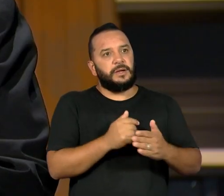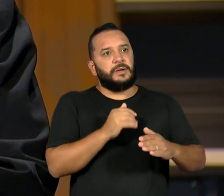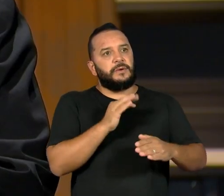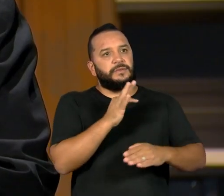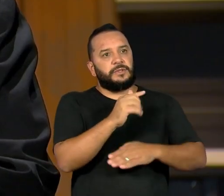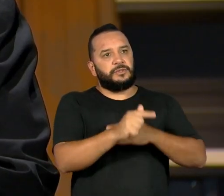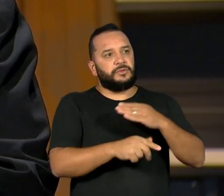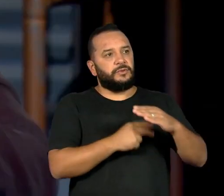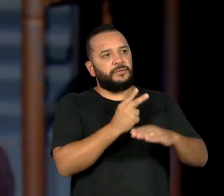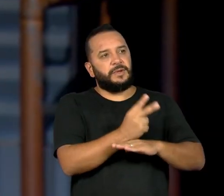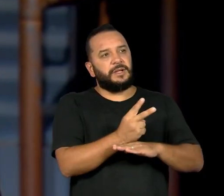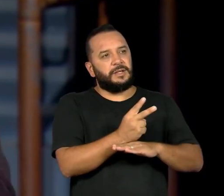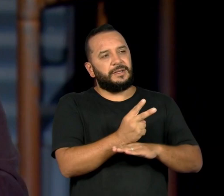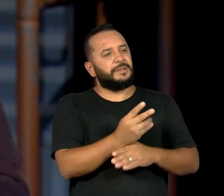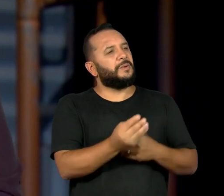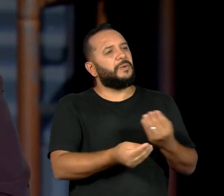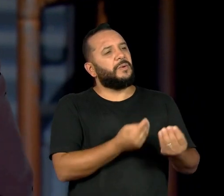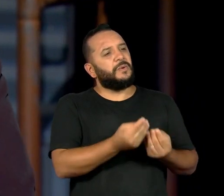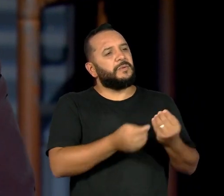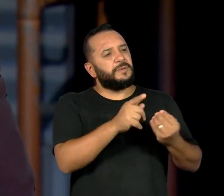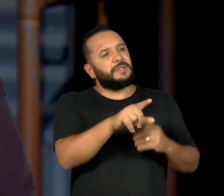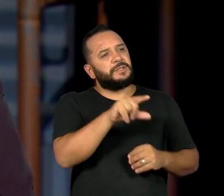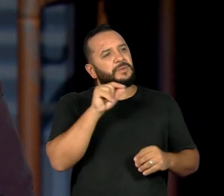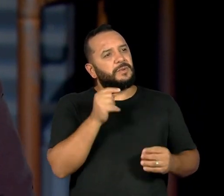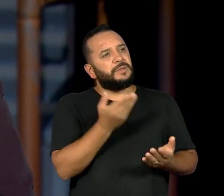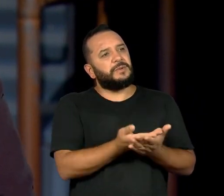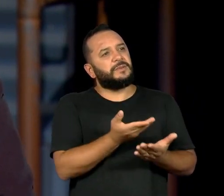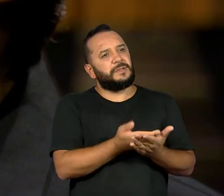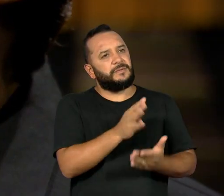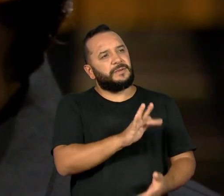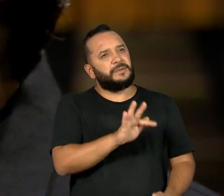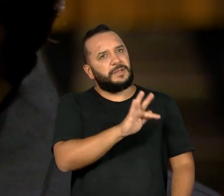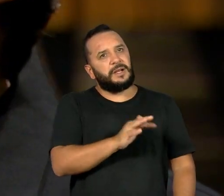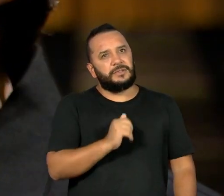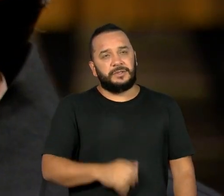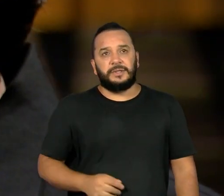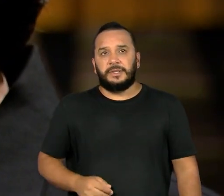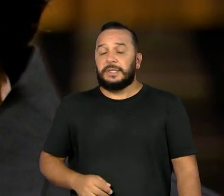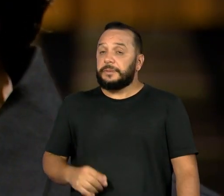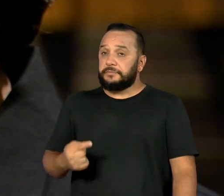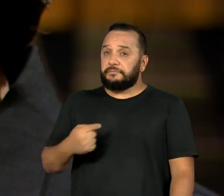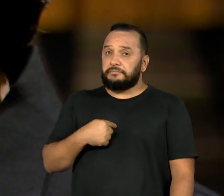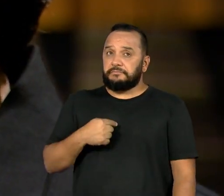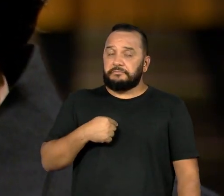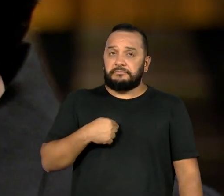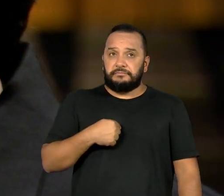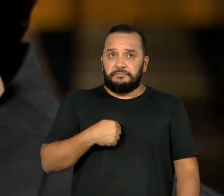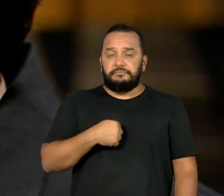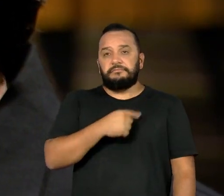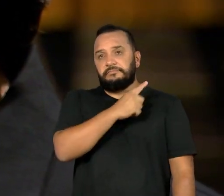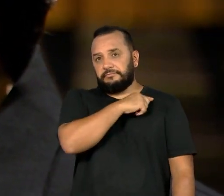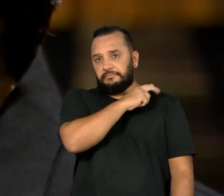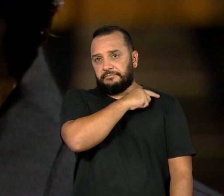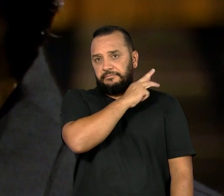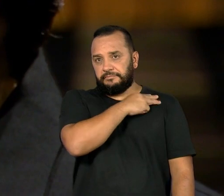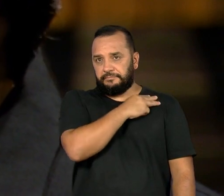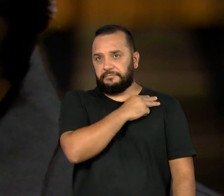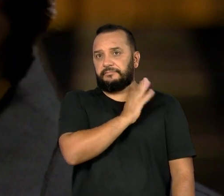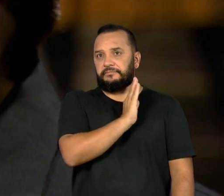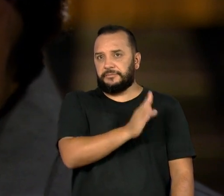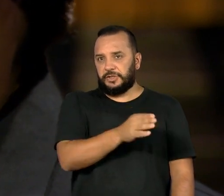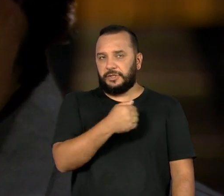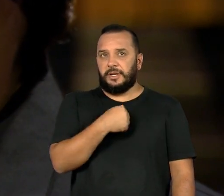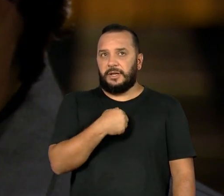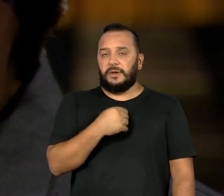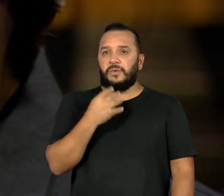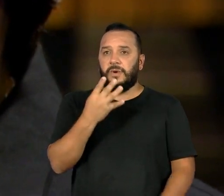isso? Como que foi a sua escolha de faculdade? Eu me desprendi da ideia de ser médico, precisei ali de